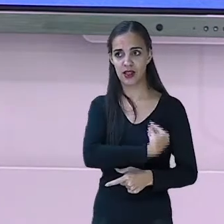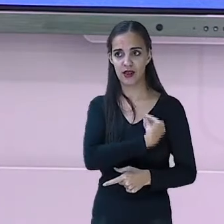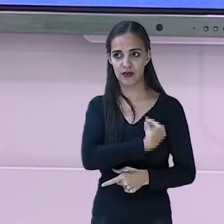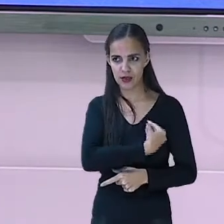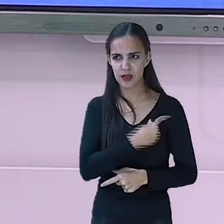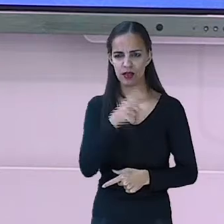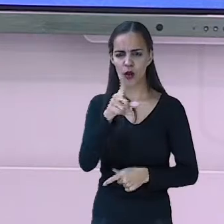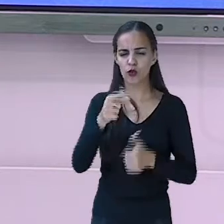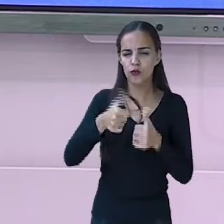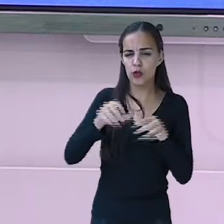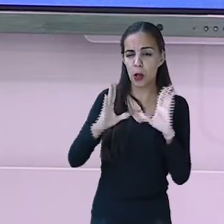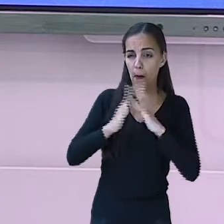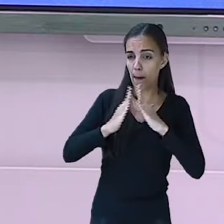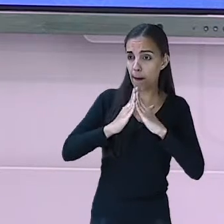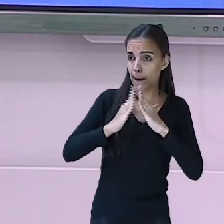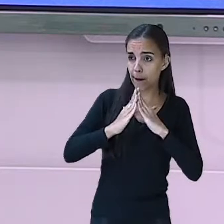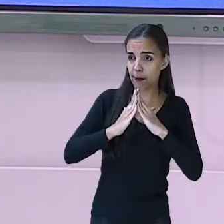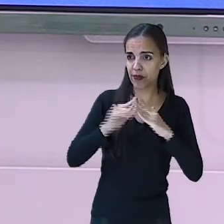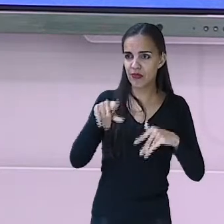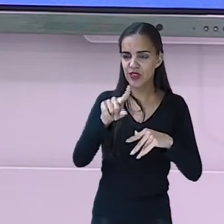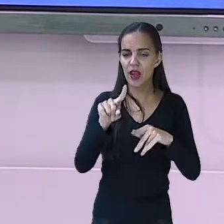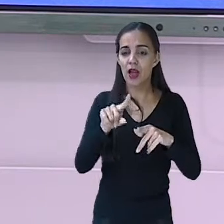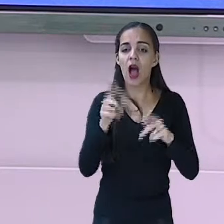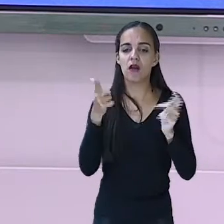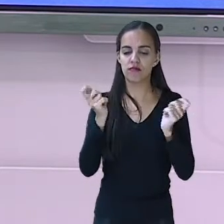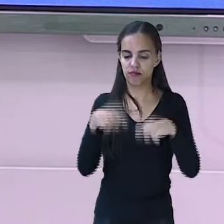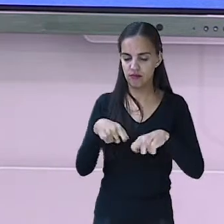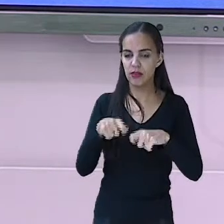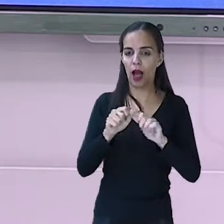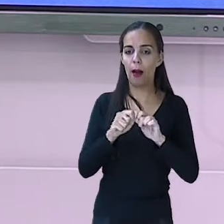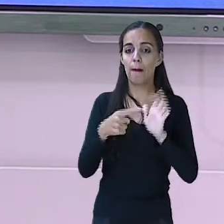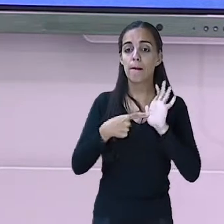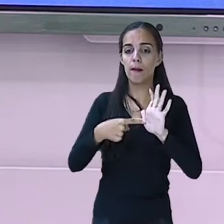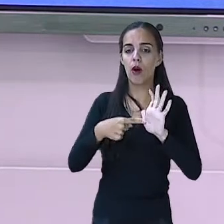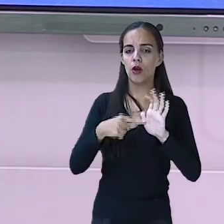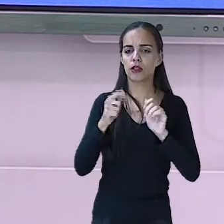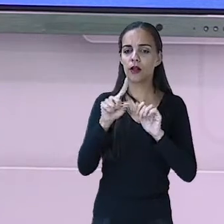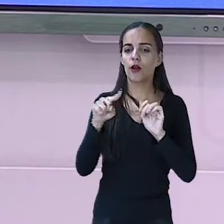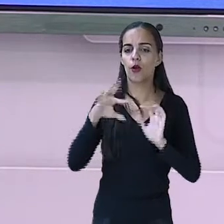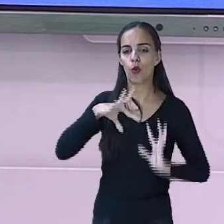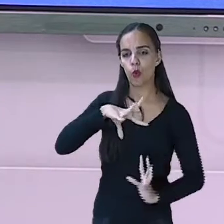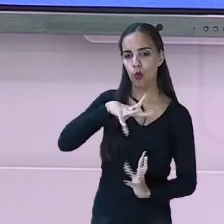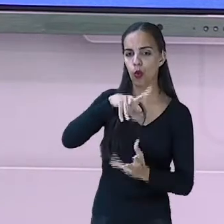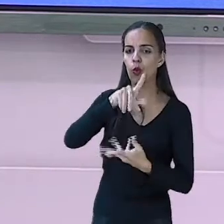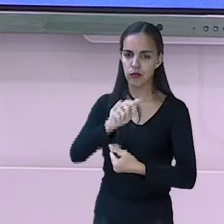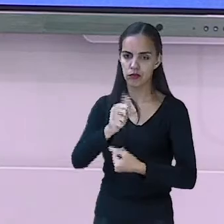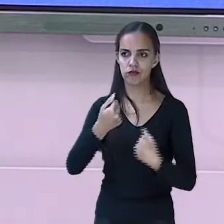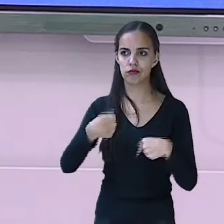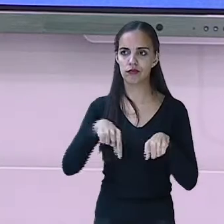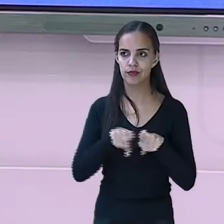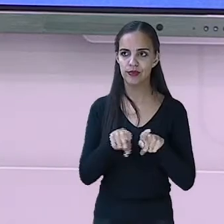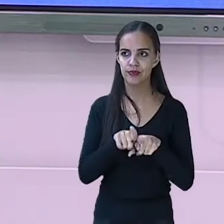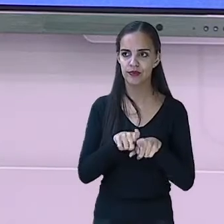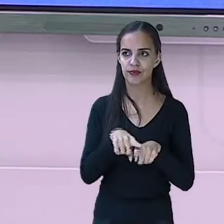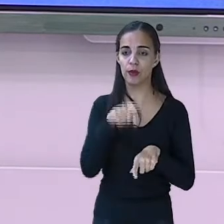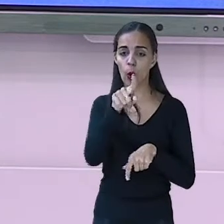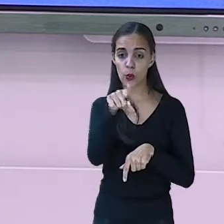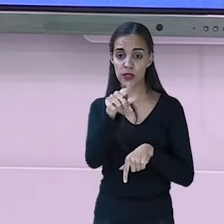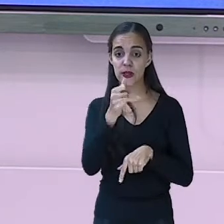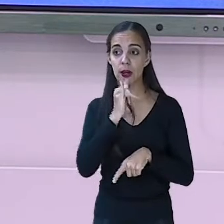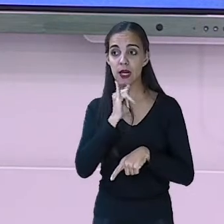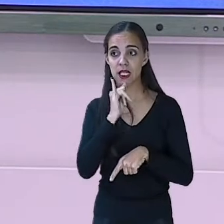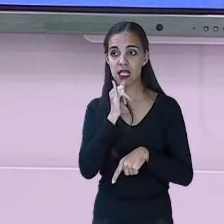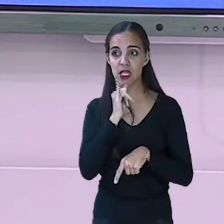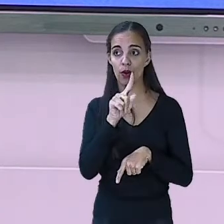você habita, ele reflete no global. Por quê? Porque o seu